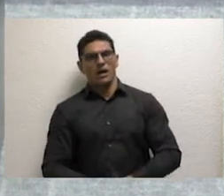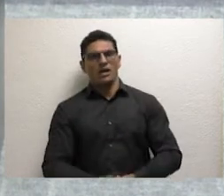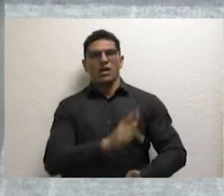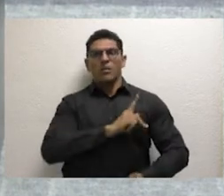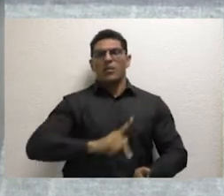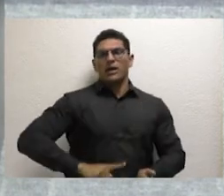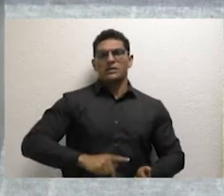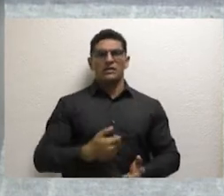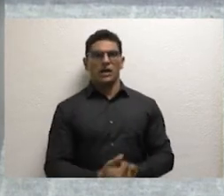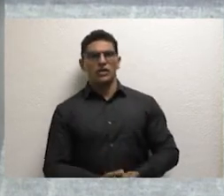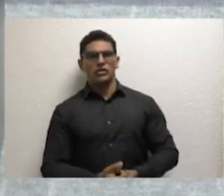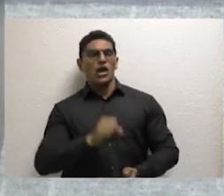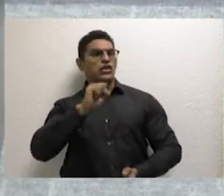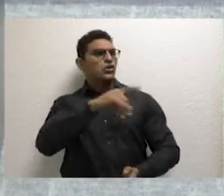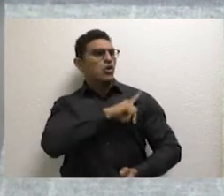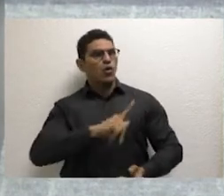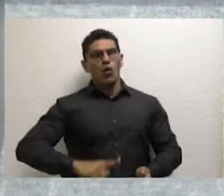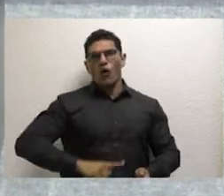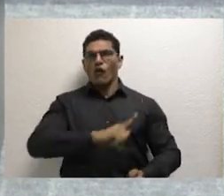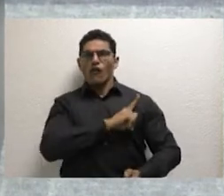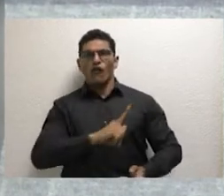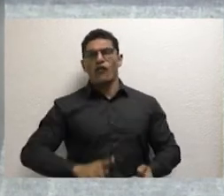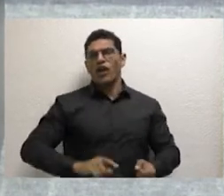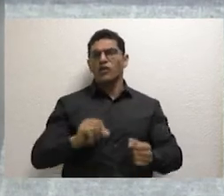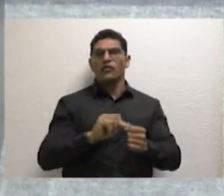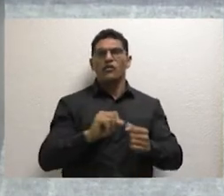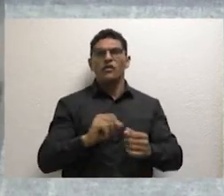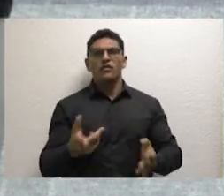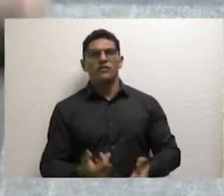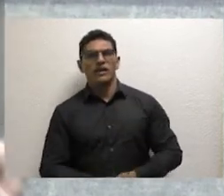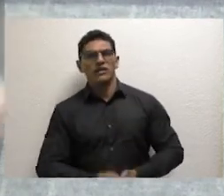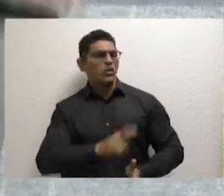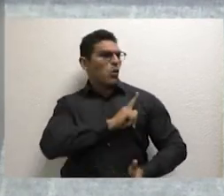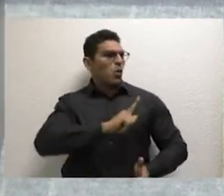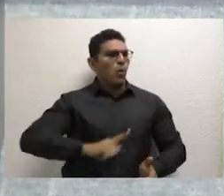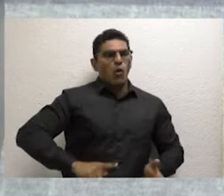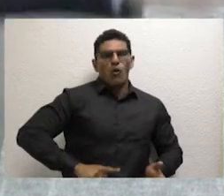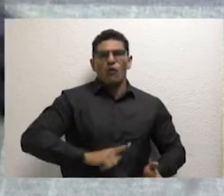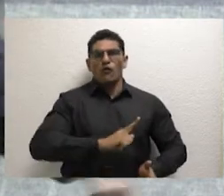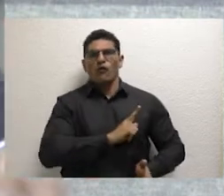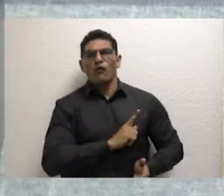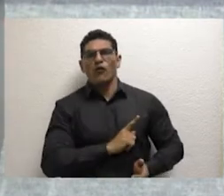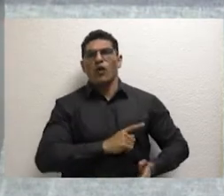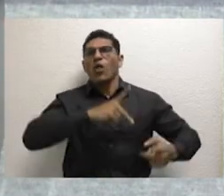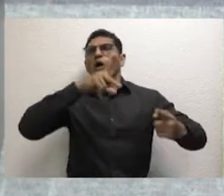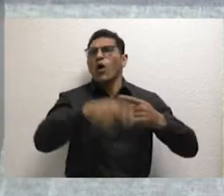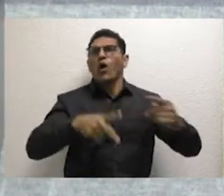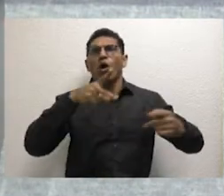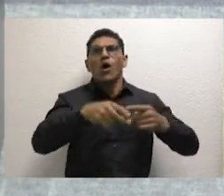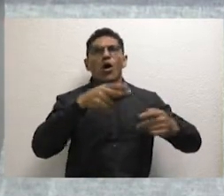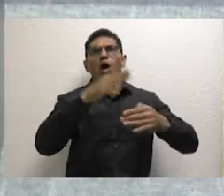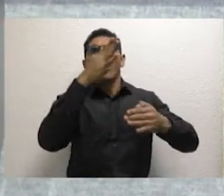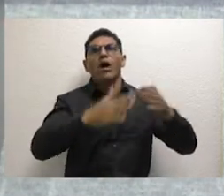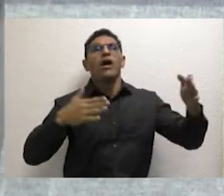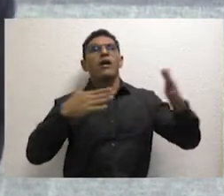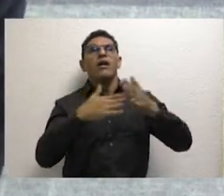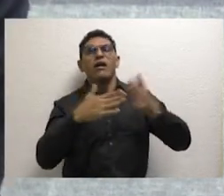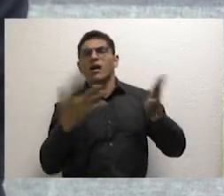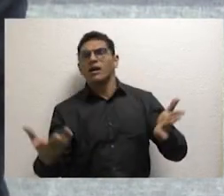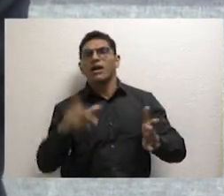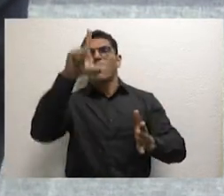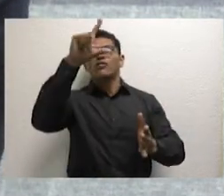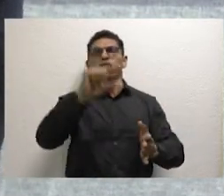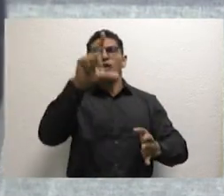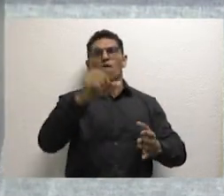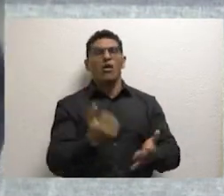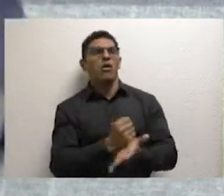se o governo fizer austeridade se o governo cortar gasto se o governo reduzir